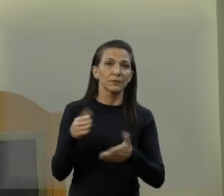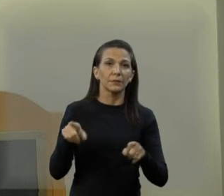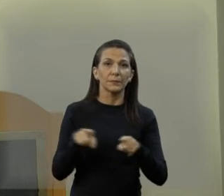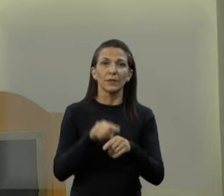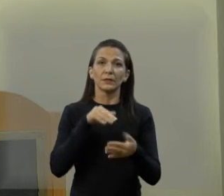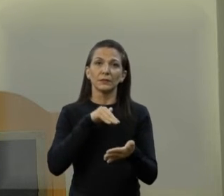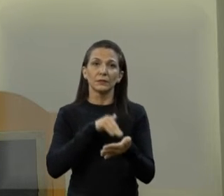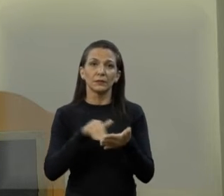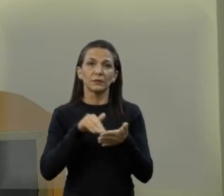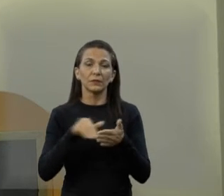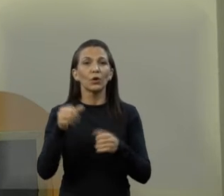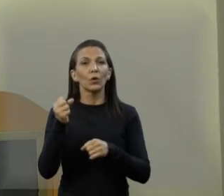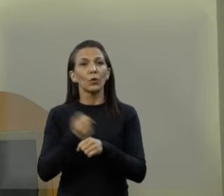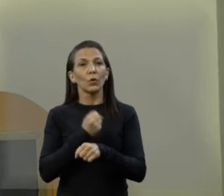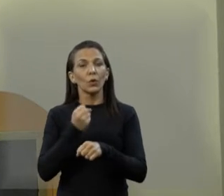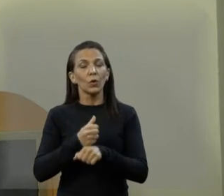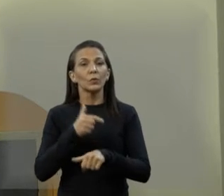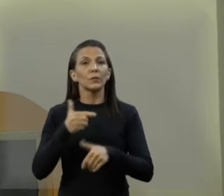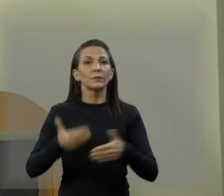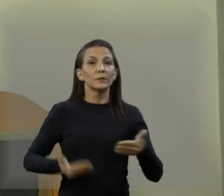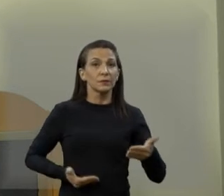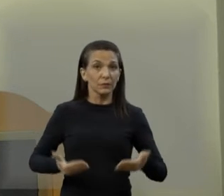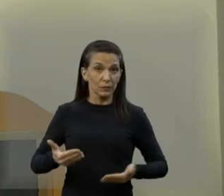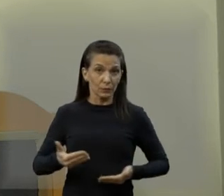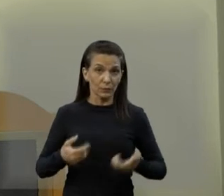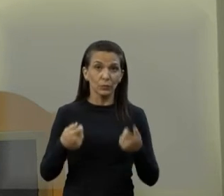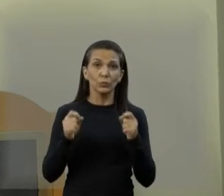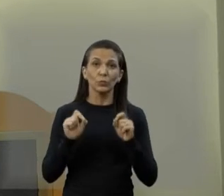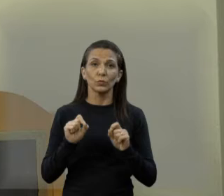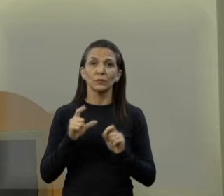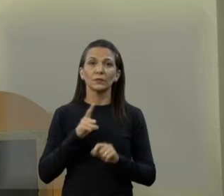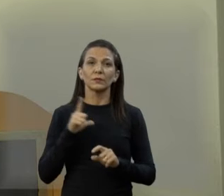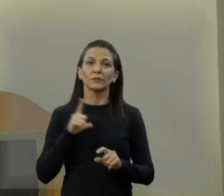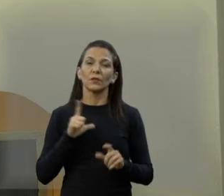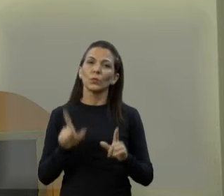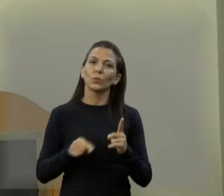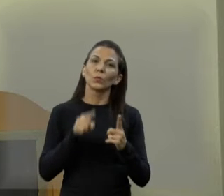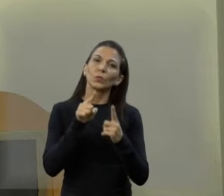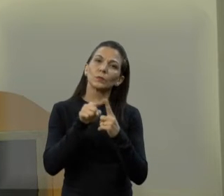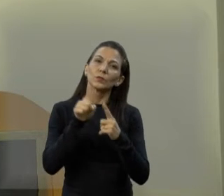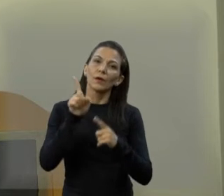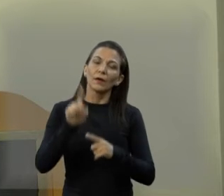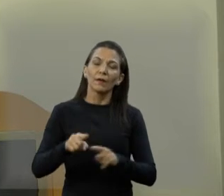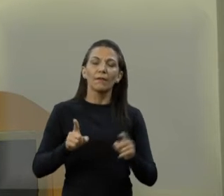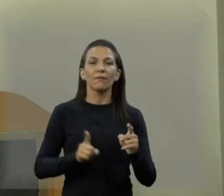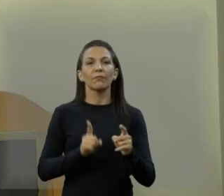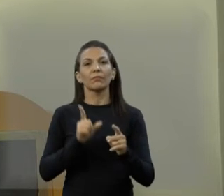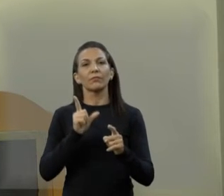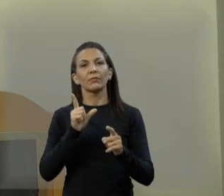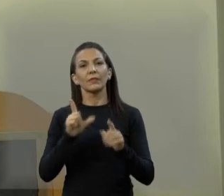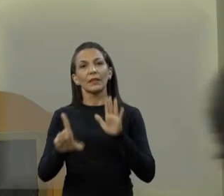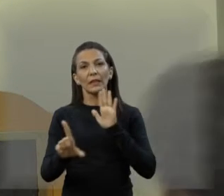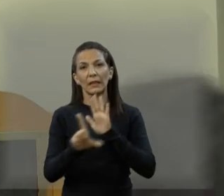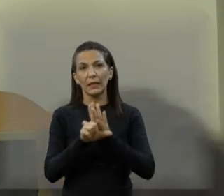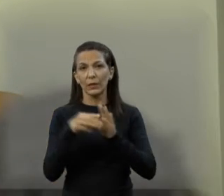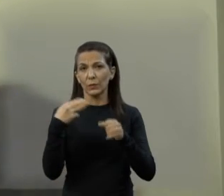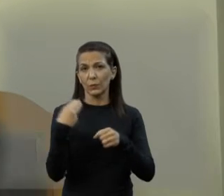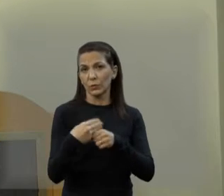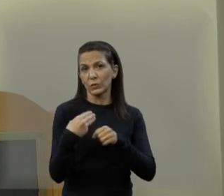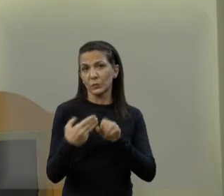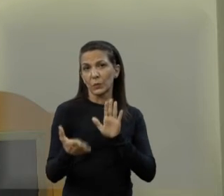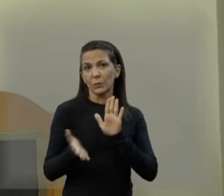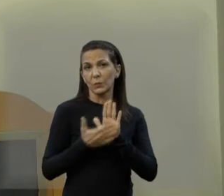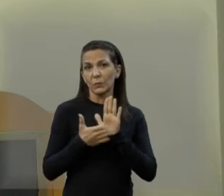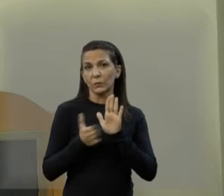Secretaria Municipal de Obras e serviços que tiveram Por que tiveram por objetivo identificar a legislação Municipal